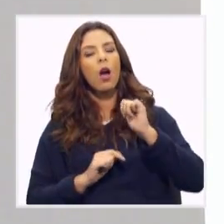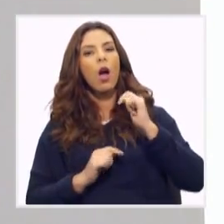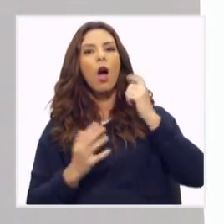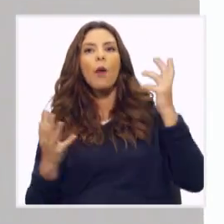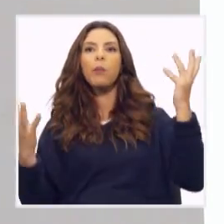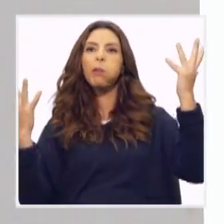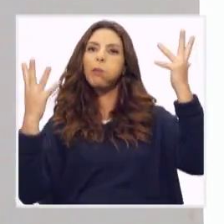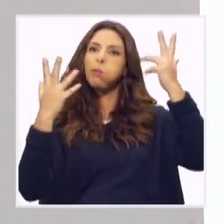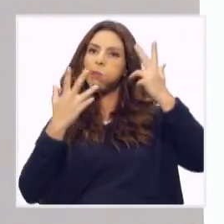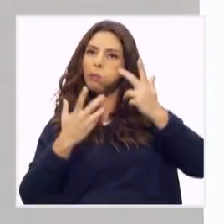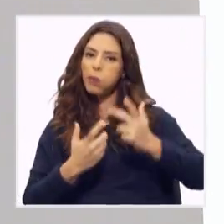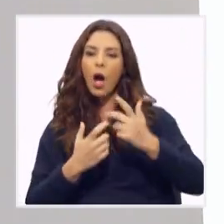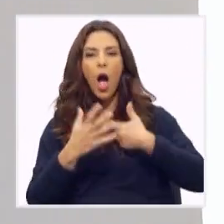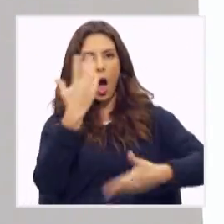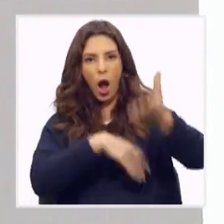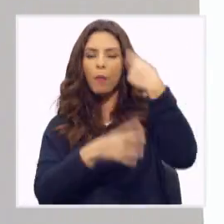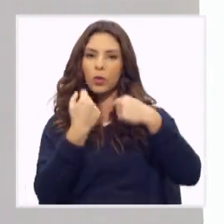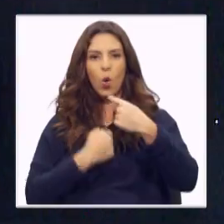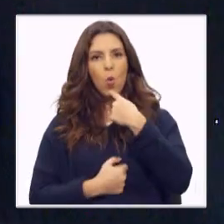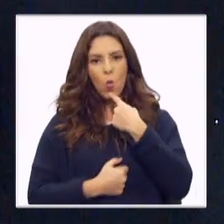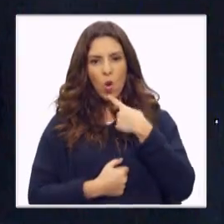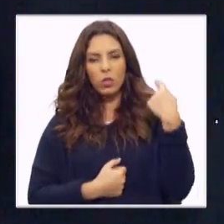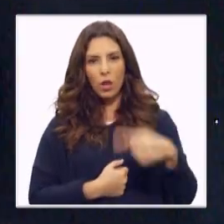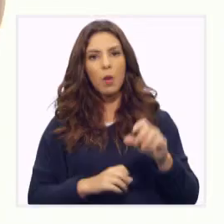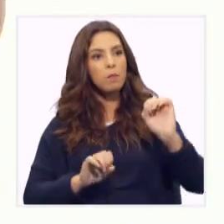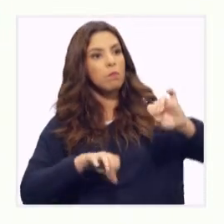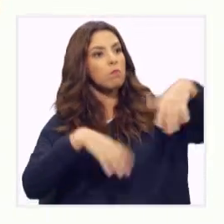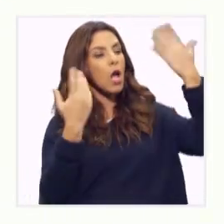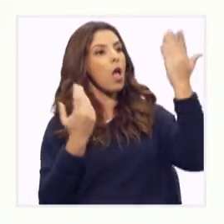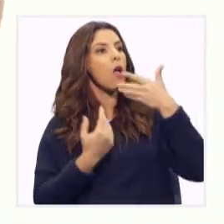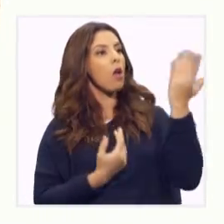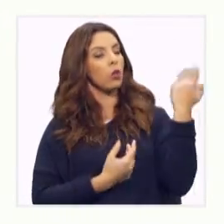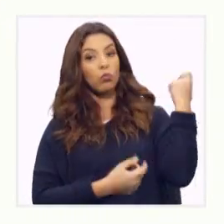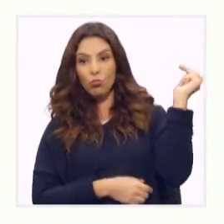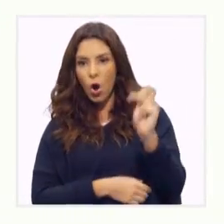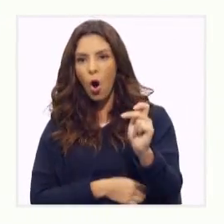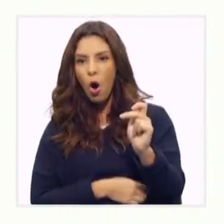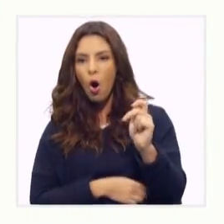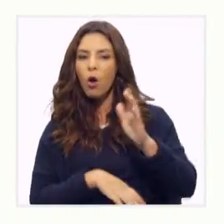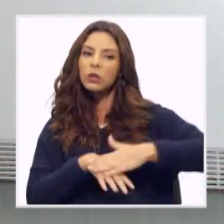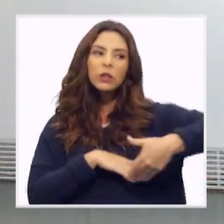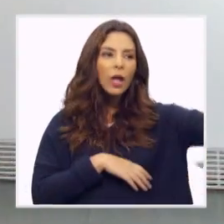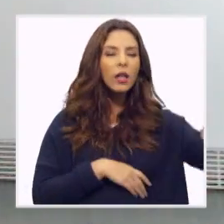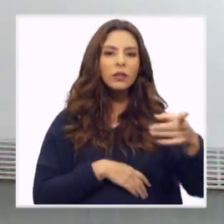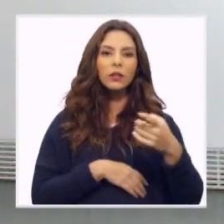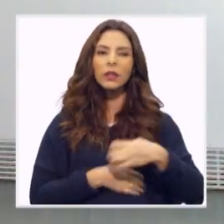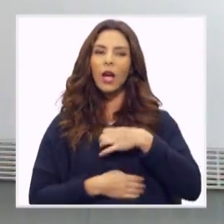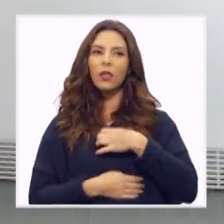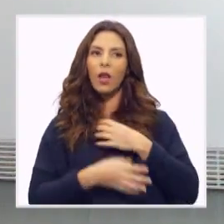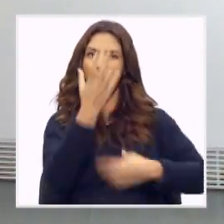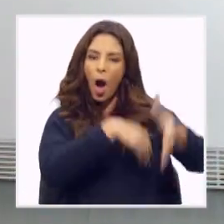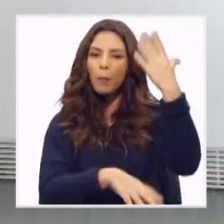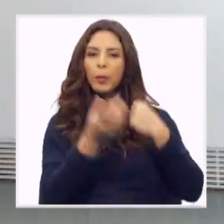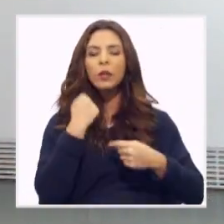do dia aprendi muito, sei mais do que quando cheguei aqui de manhã. Gosto de sentir que o meu